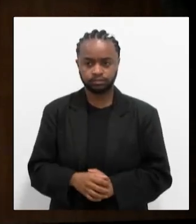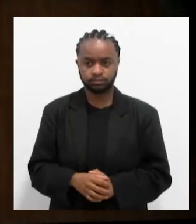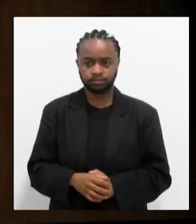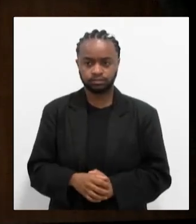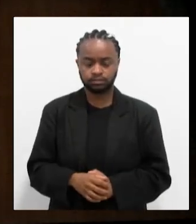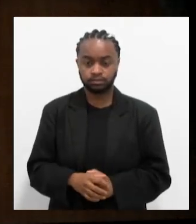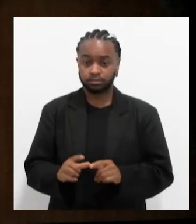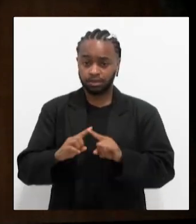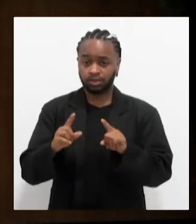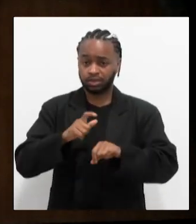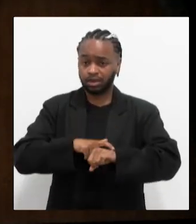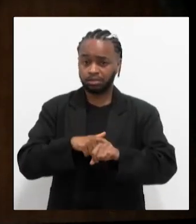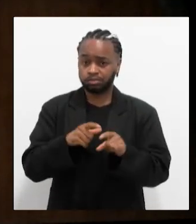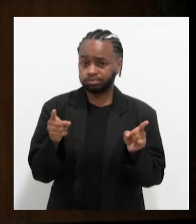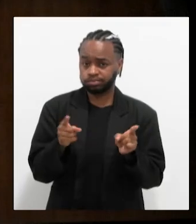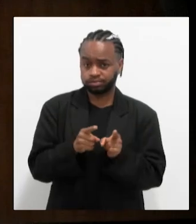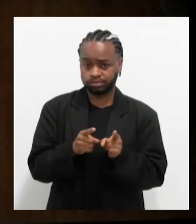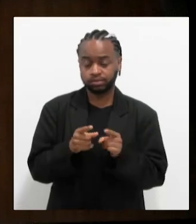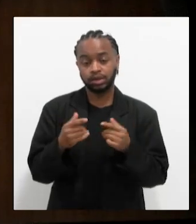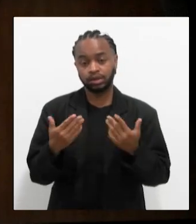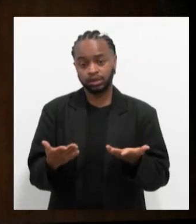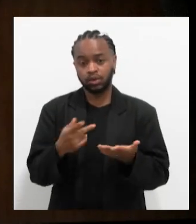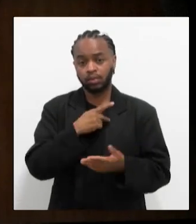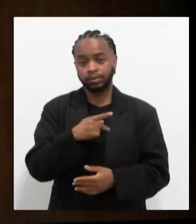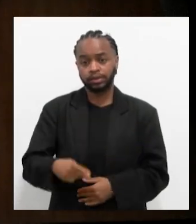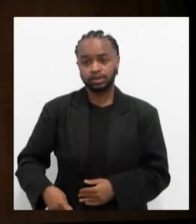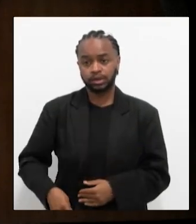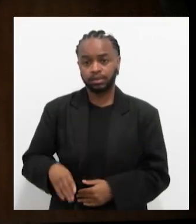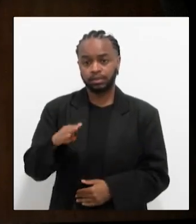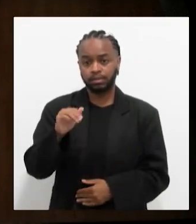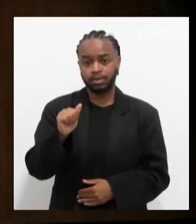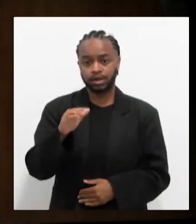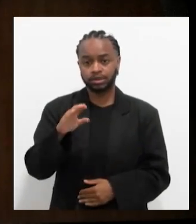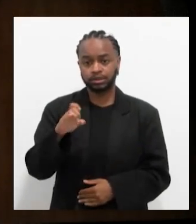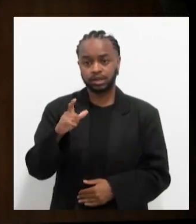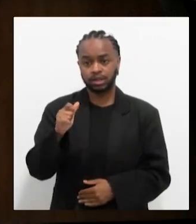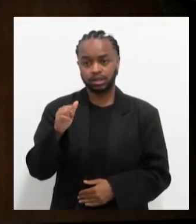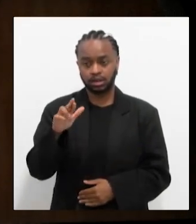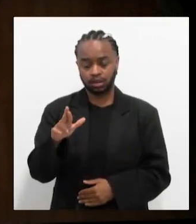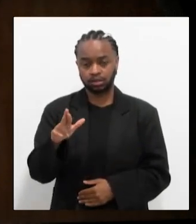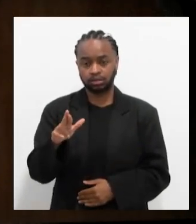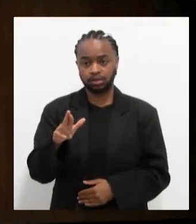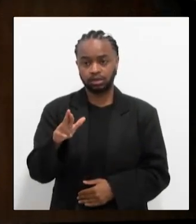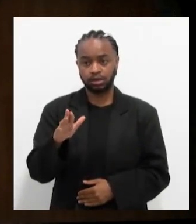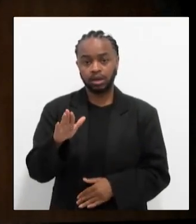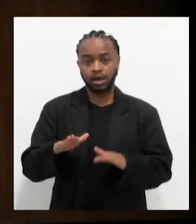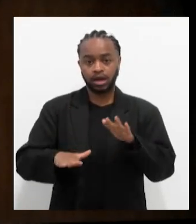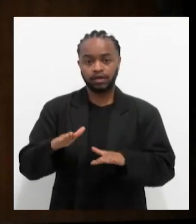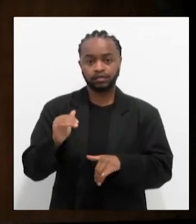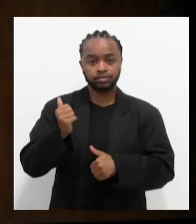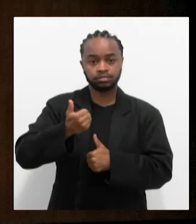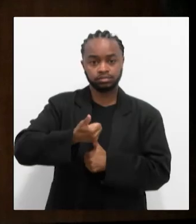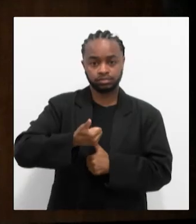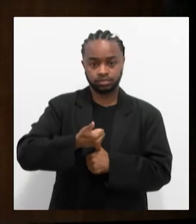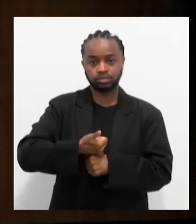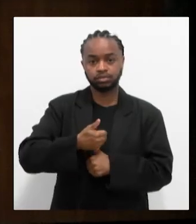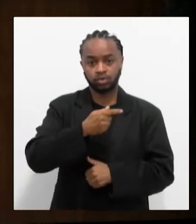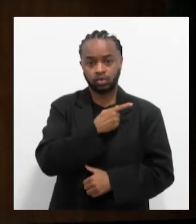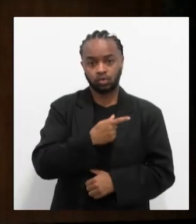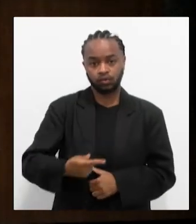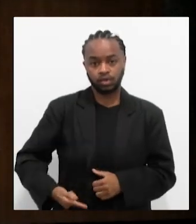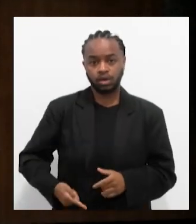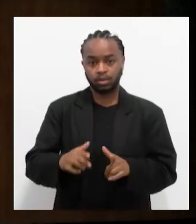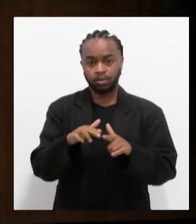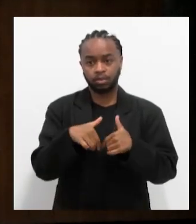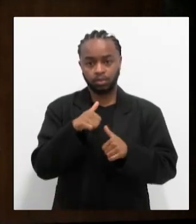está encurtando. O nosso presidente Bacelar, volta e meia, ocupa o cargo de governador, pela mudança que